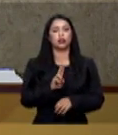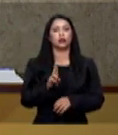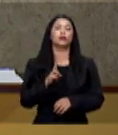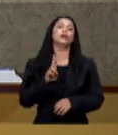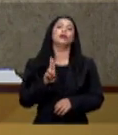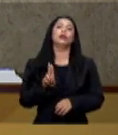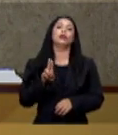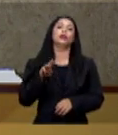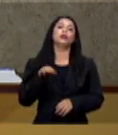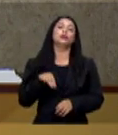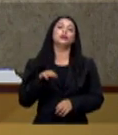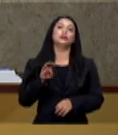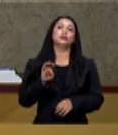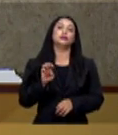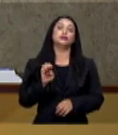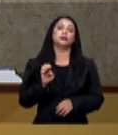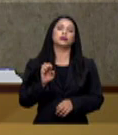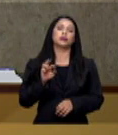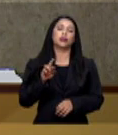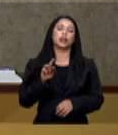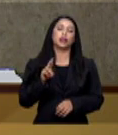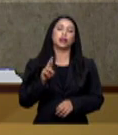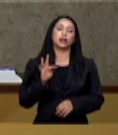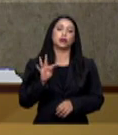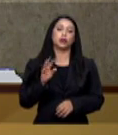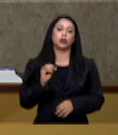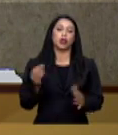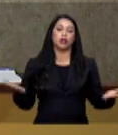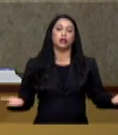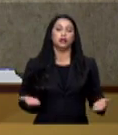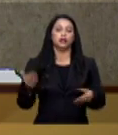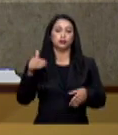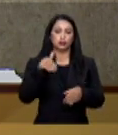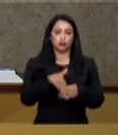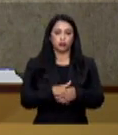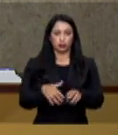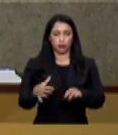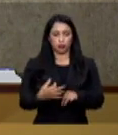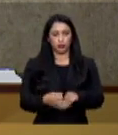palavra à sua excelência, o ministro Marco Aurélio, para o voto.